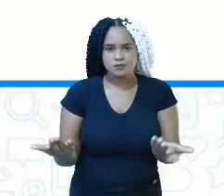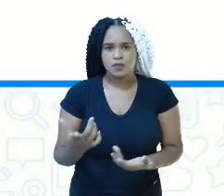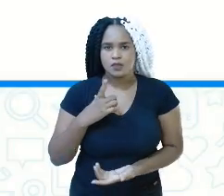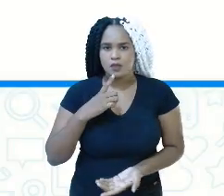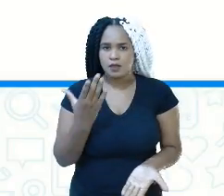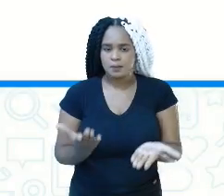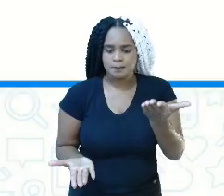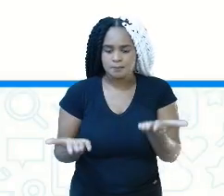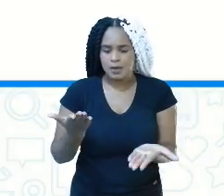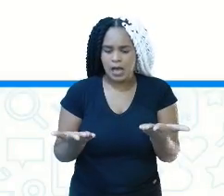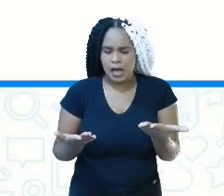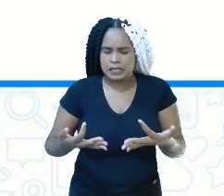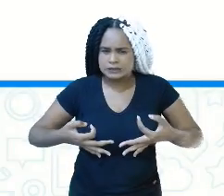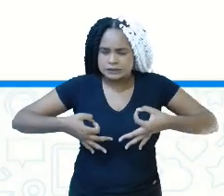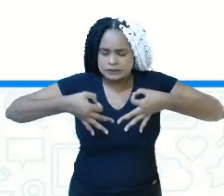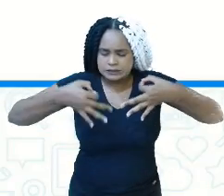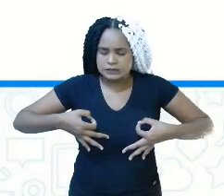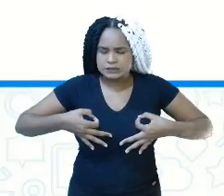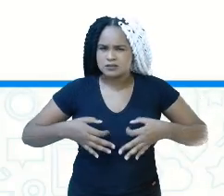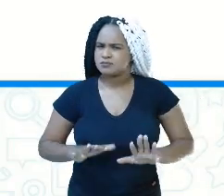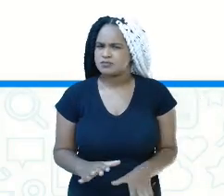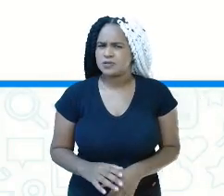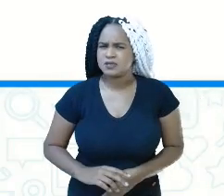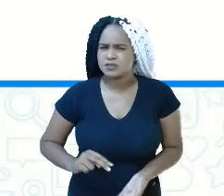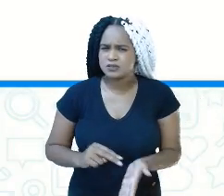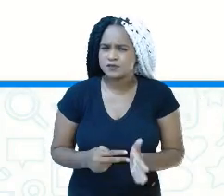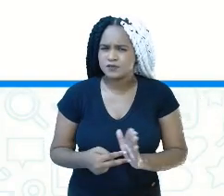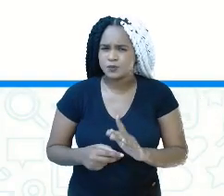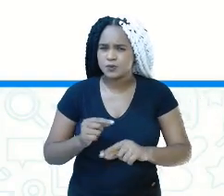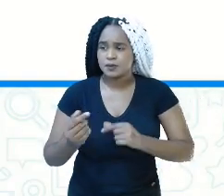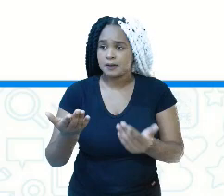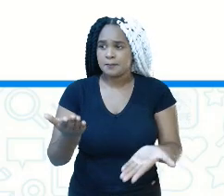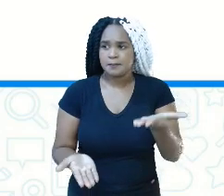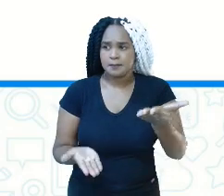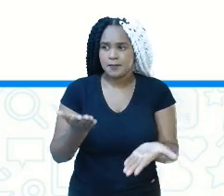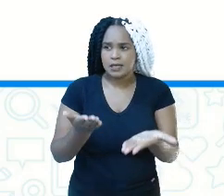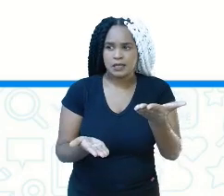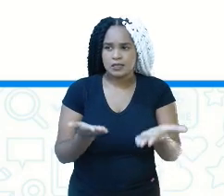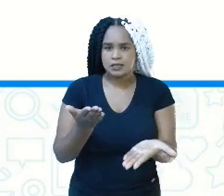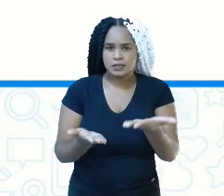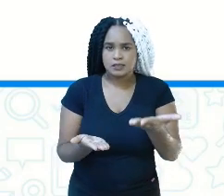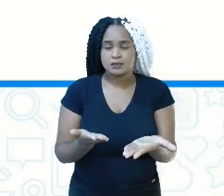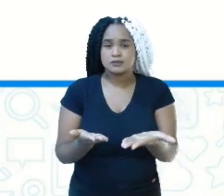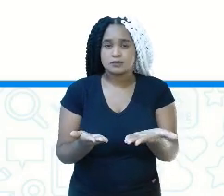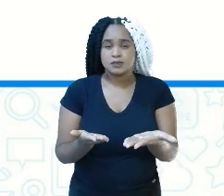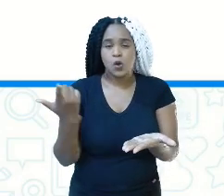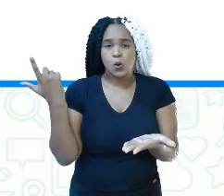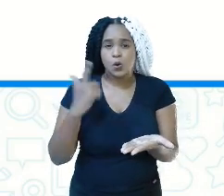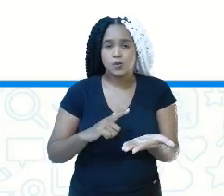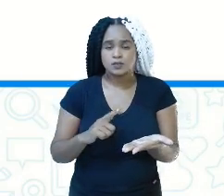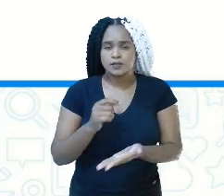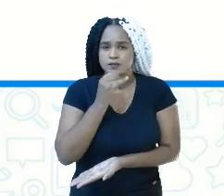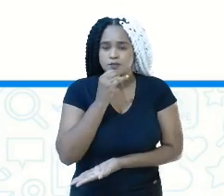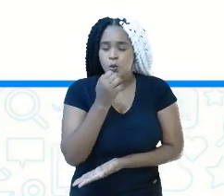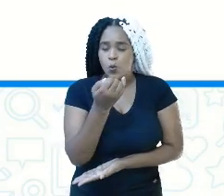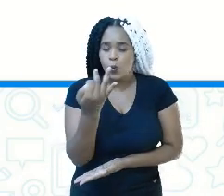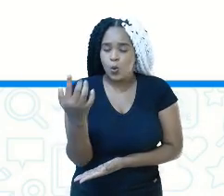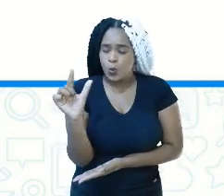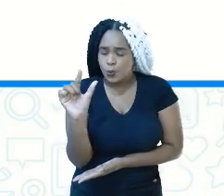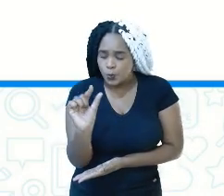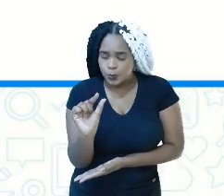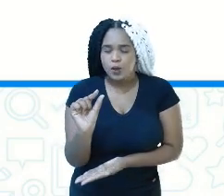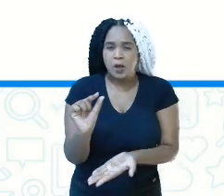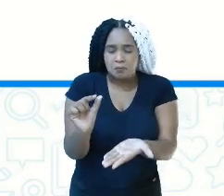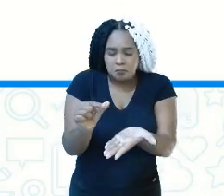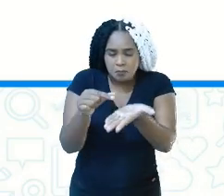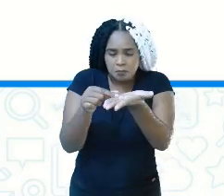de precisão. O que é isso, professora? É uma balança que faz medição de pequenas quantidades.